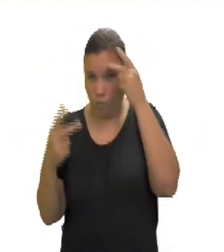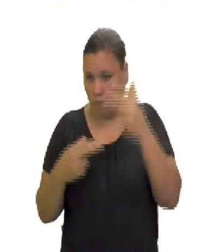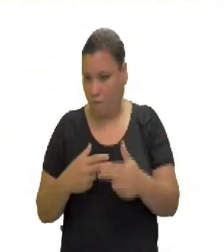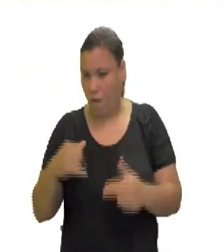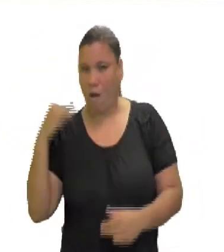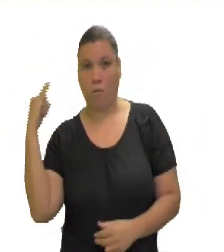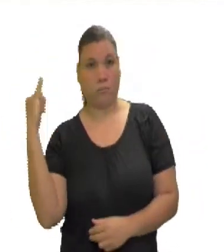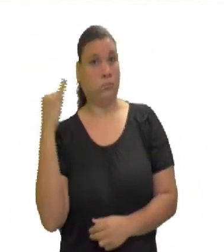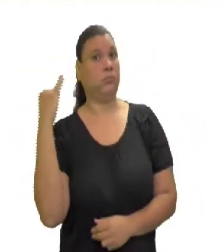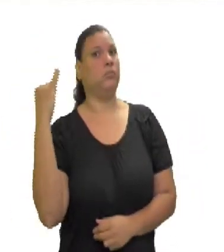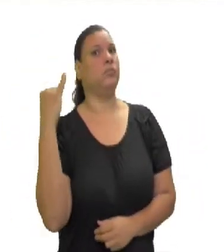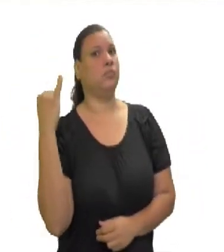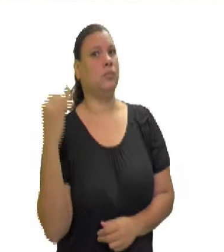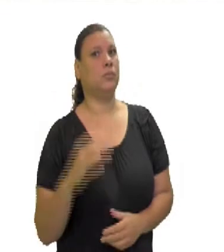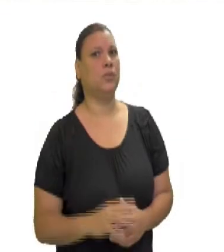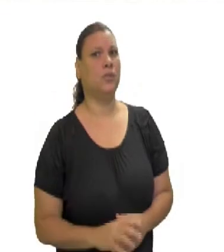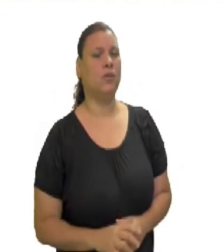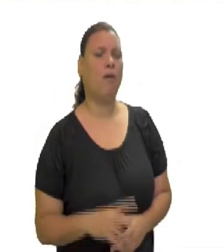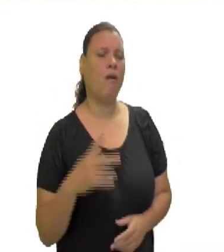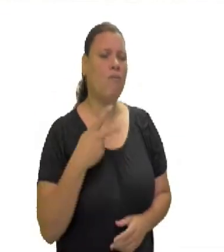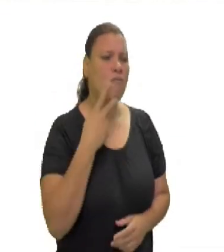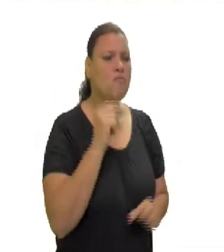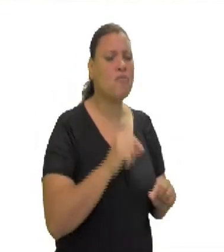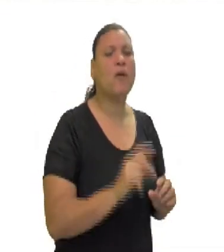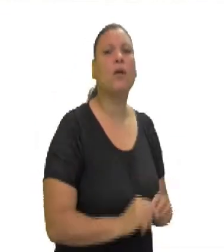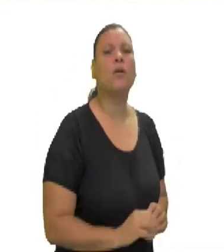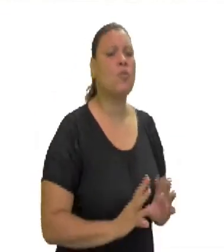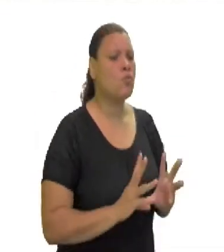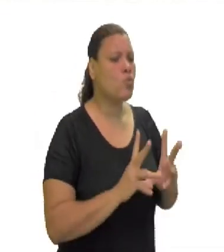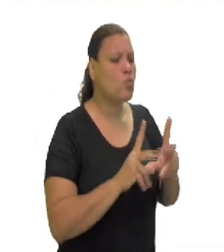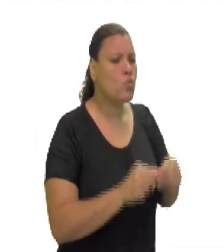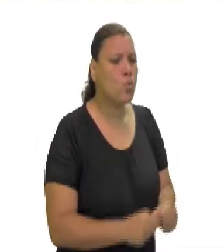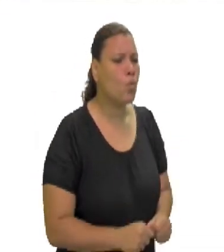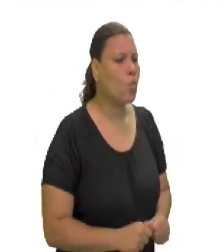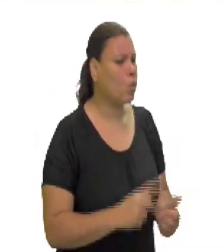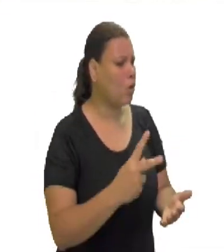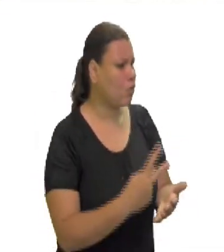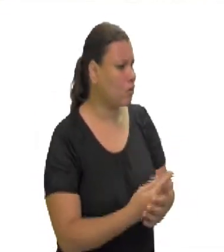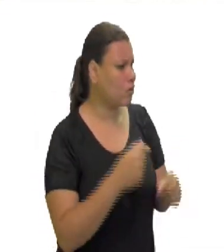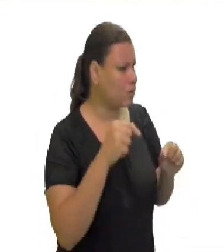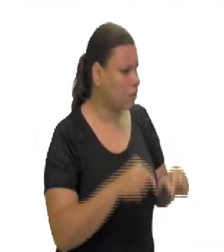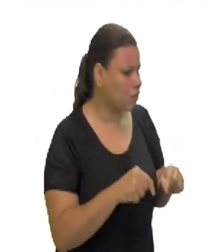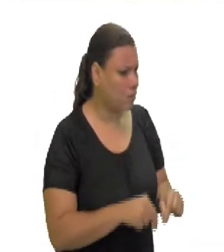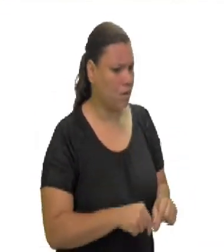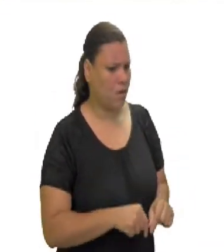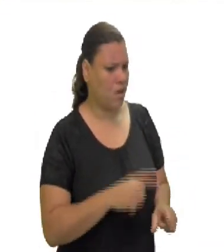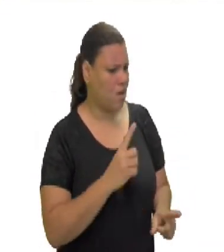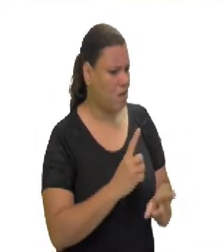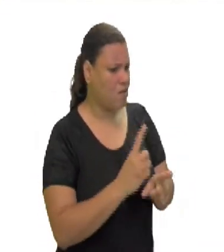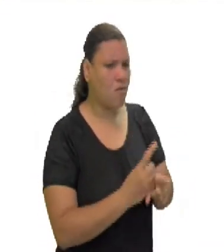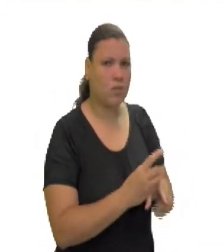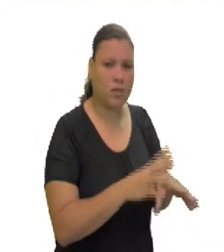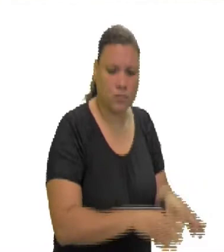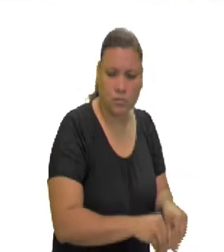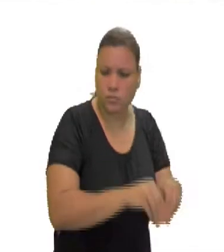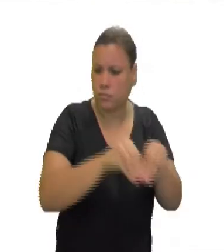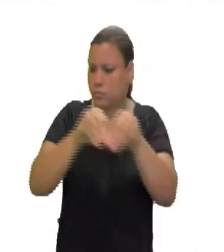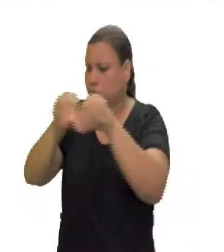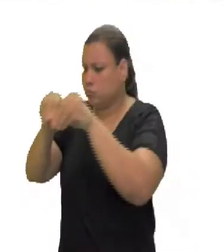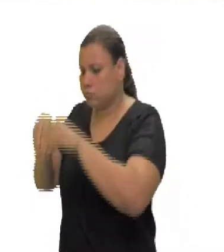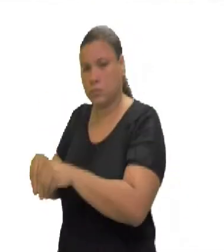Então ele disse assim, olha, tudo que acontecer aqui no Brasil vai ser enviado para Portugal. Então, se vocês